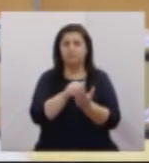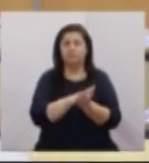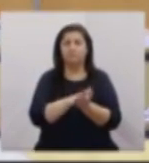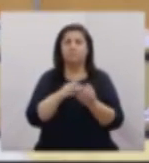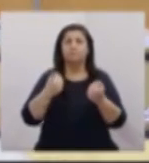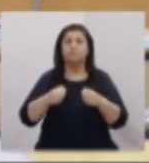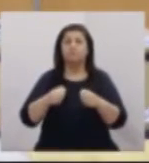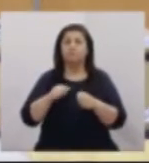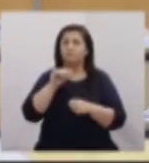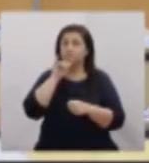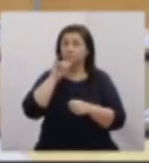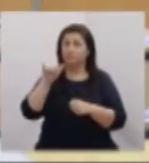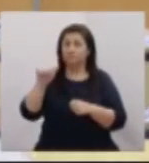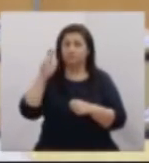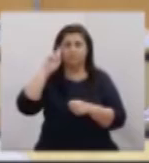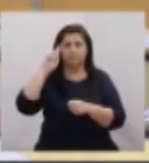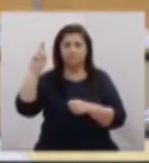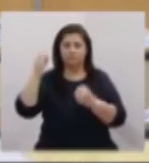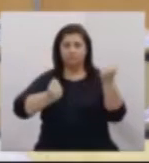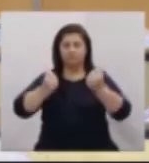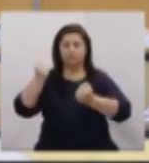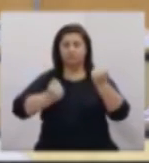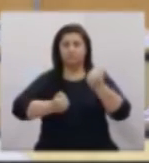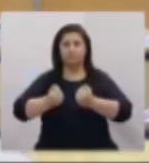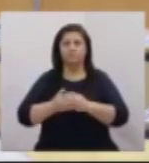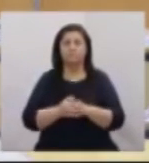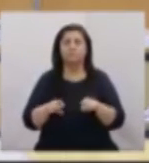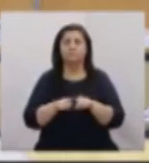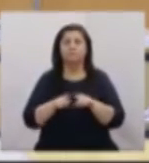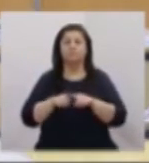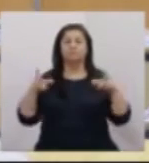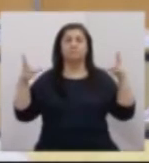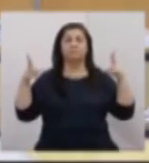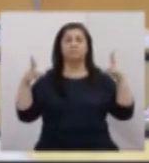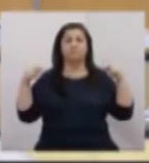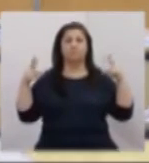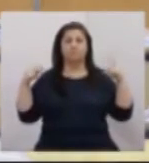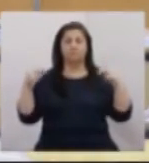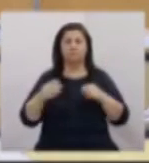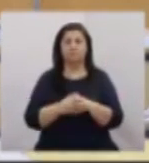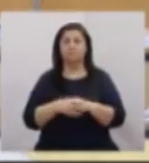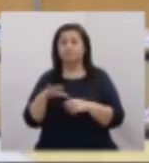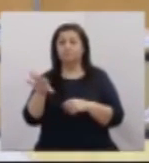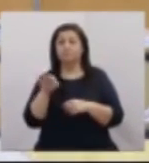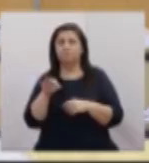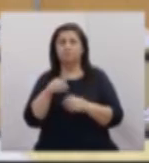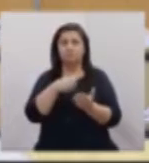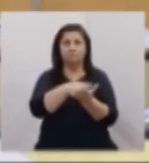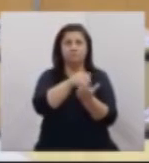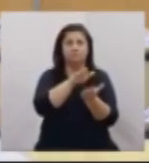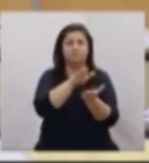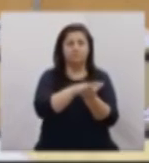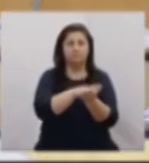ao proprietário de veículo e ao condutor autuado a opção de notificação